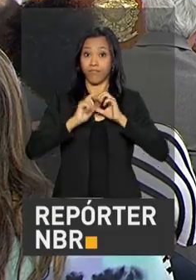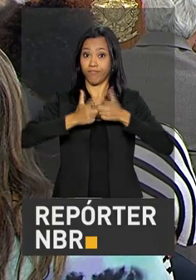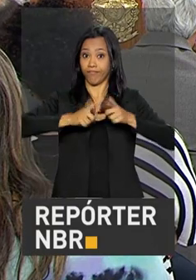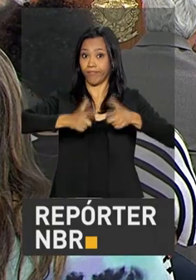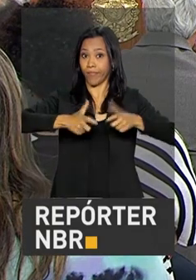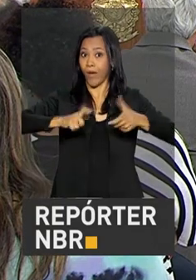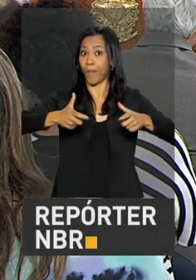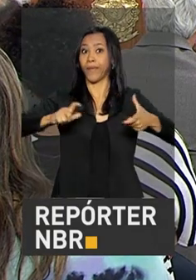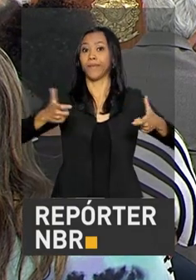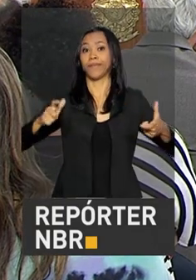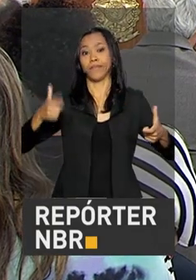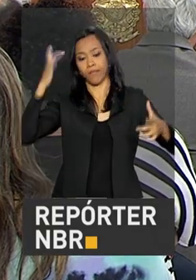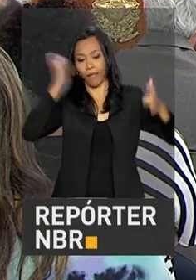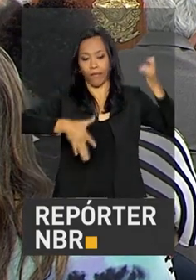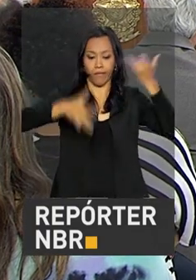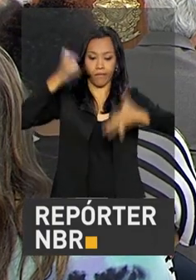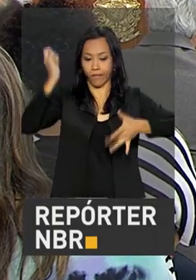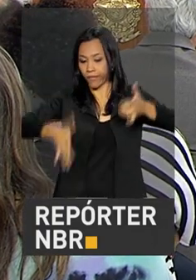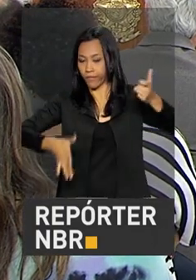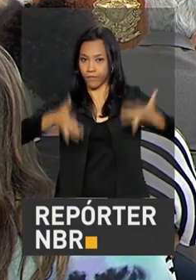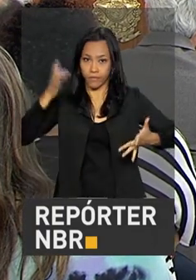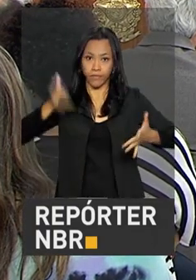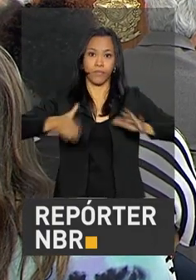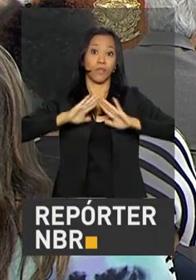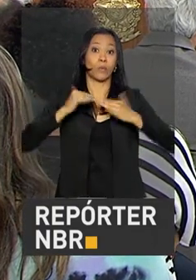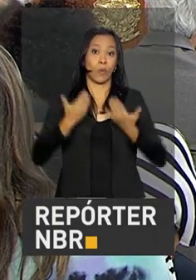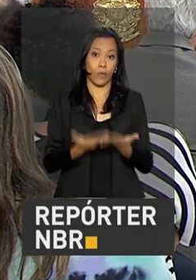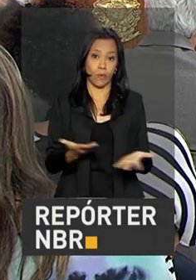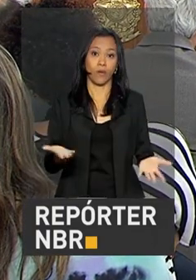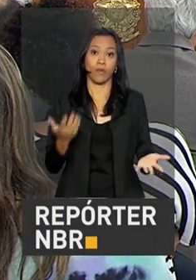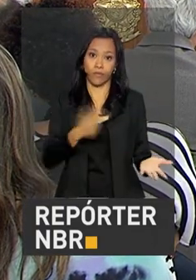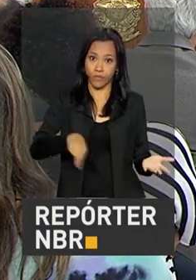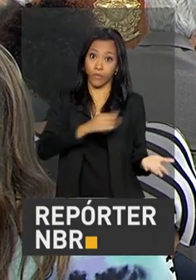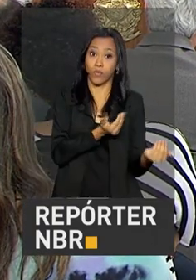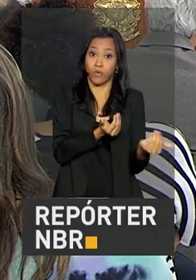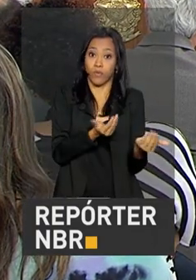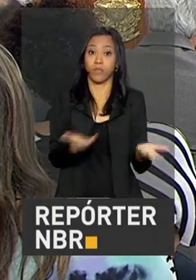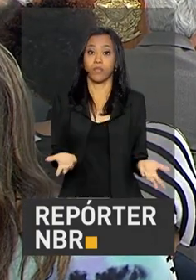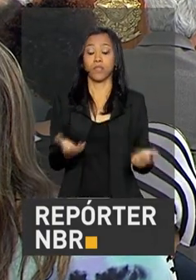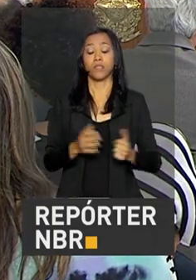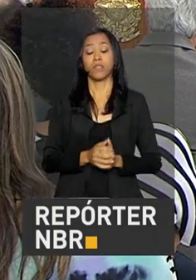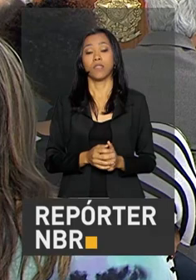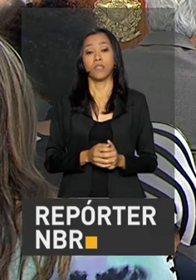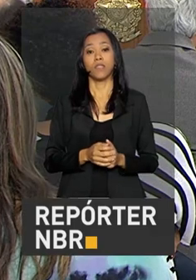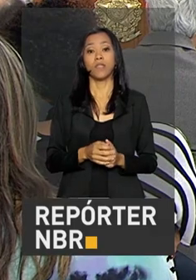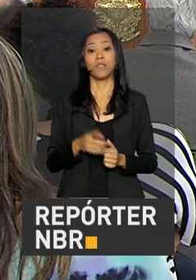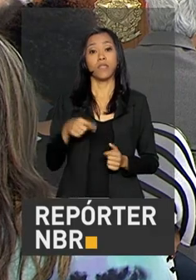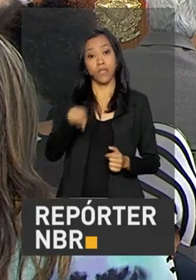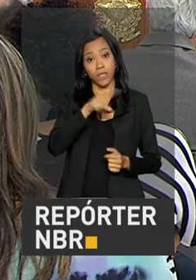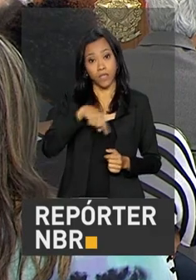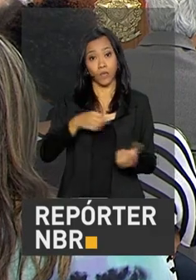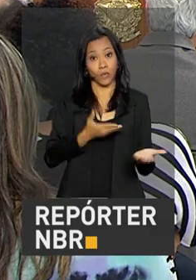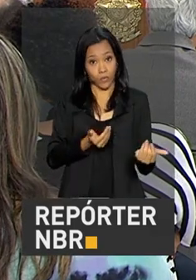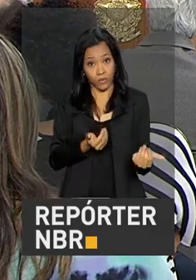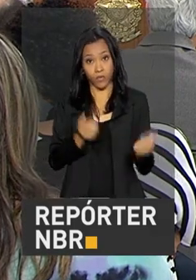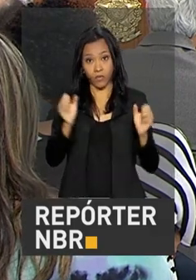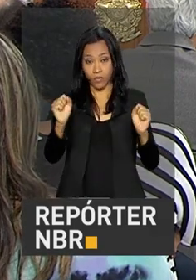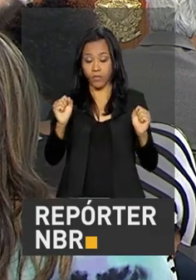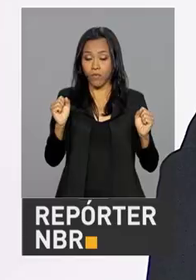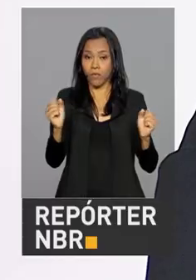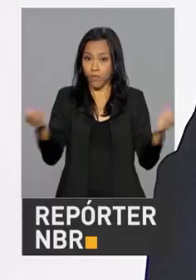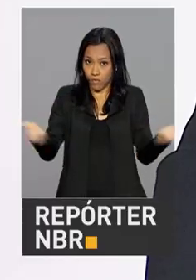alunos no ensino, ela possa se reduzir a um patamar aceitável e que os jovens hoje,